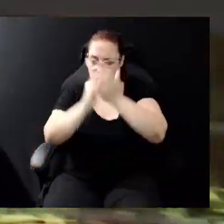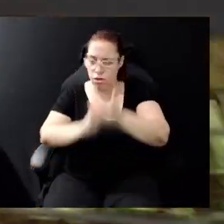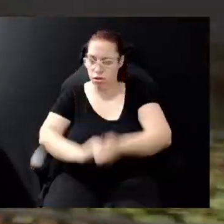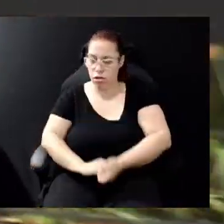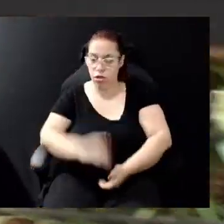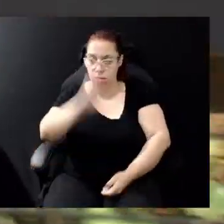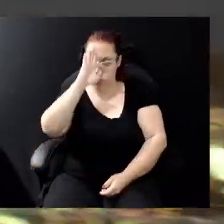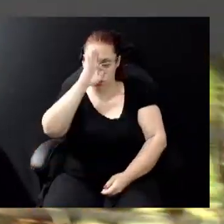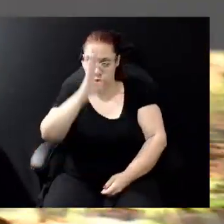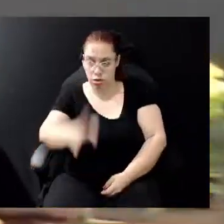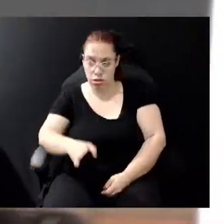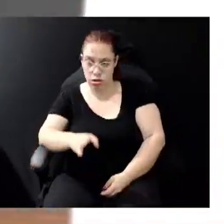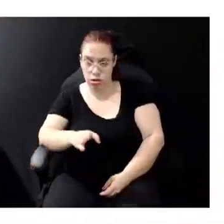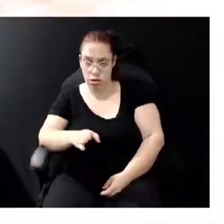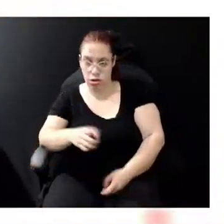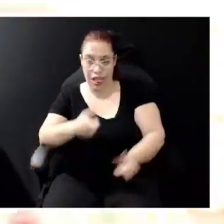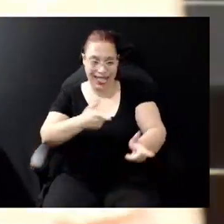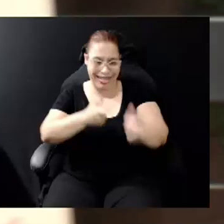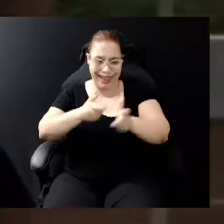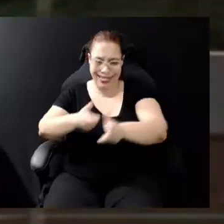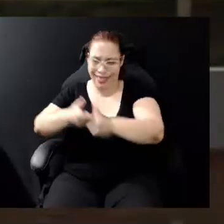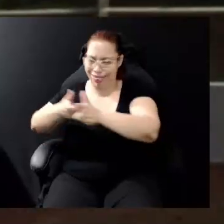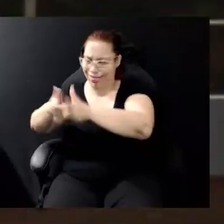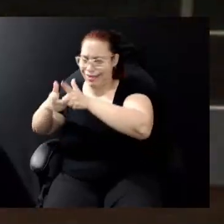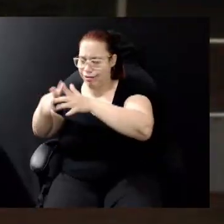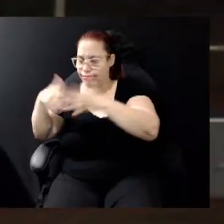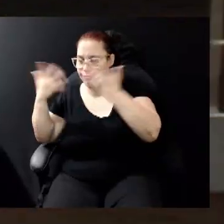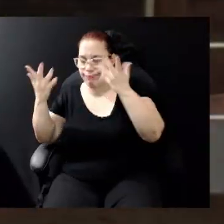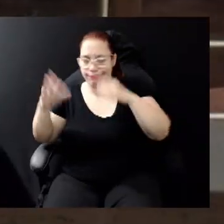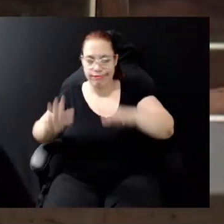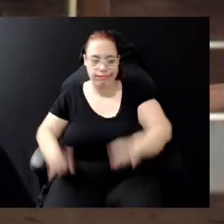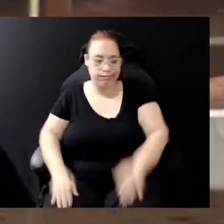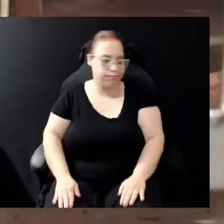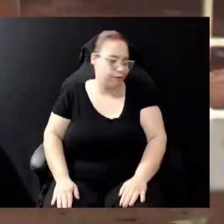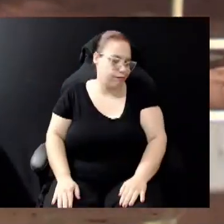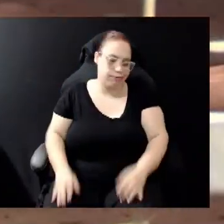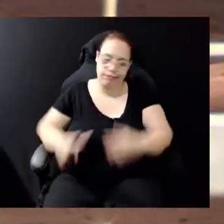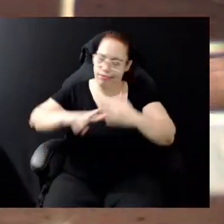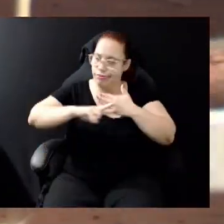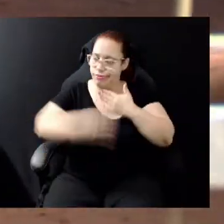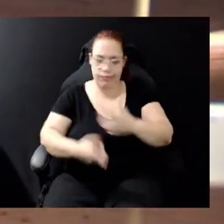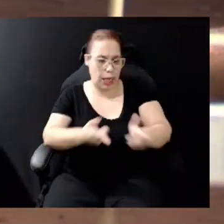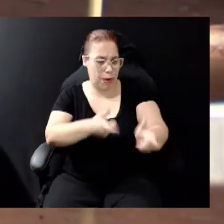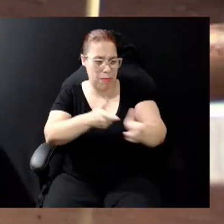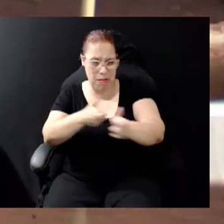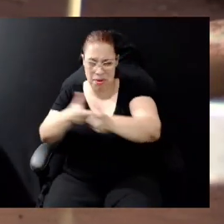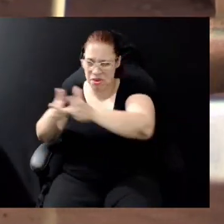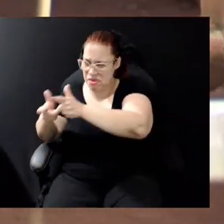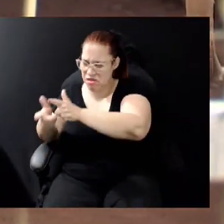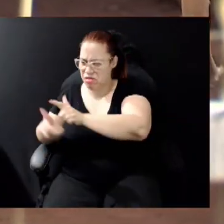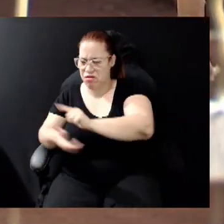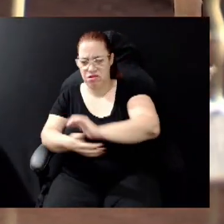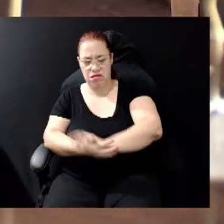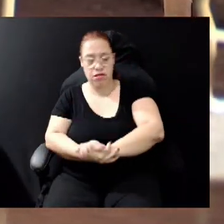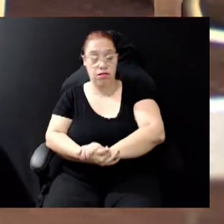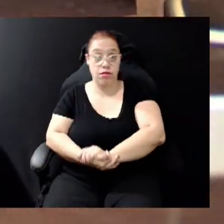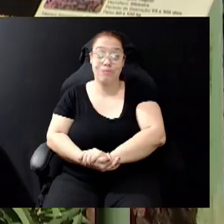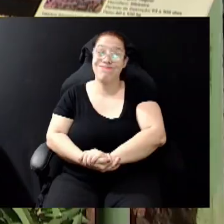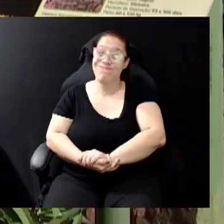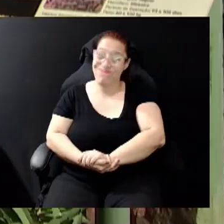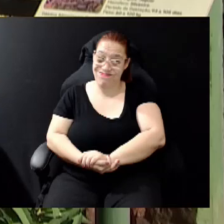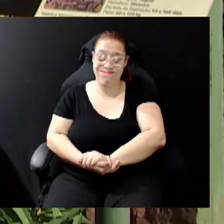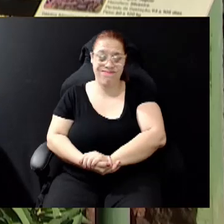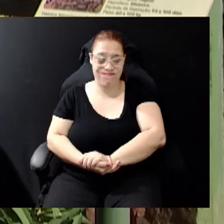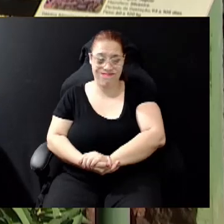por conta de caça, né? Infelizmente eles ainda sofrem muito impacto de caça, ele sofre grande ameaça. Então a gente